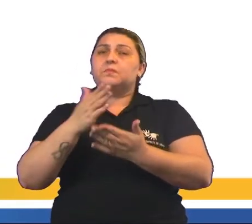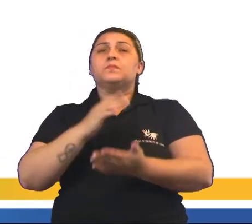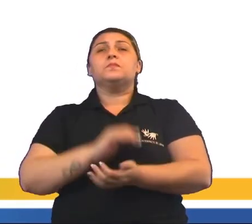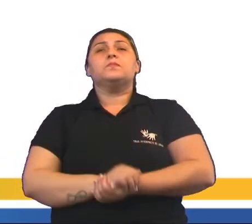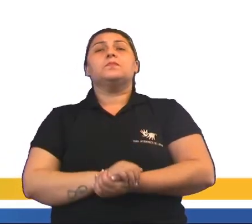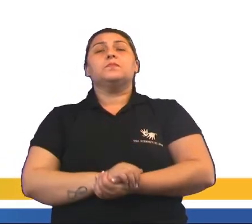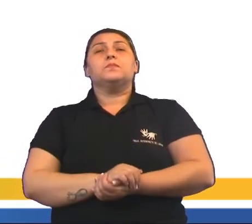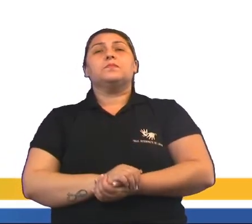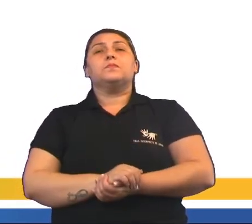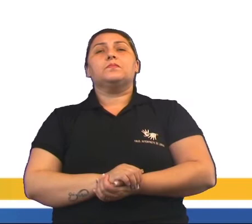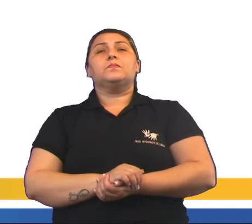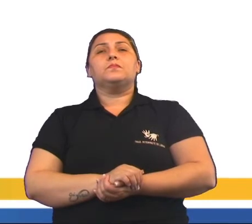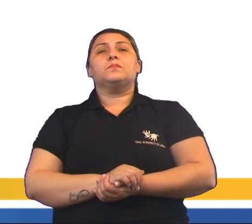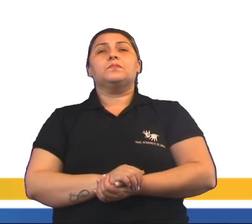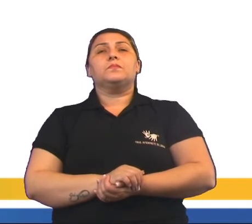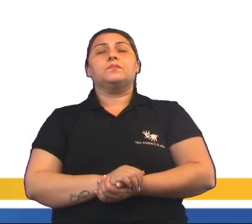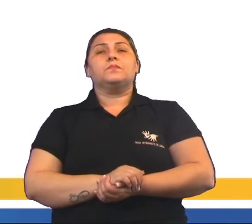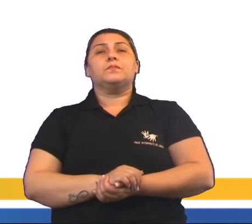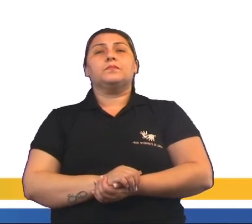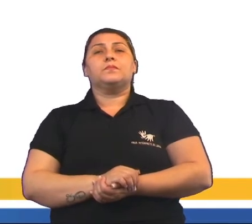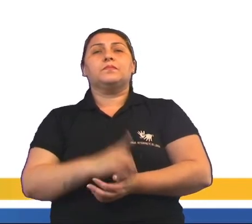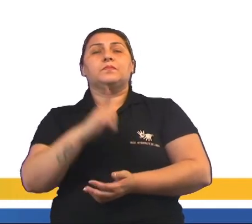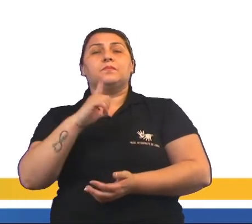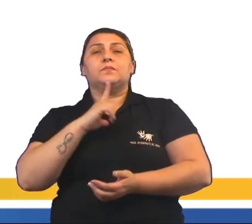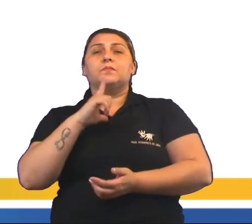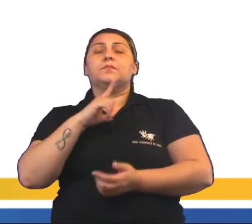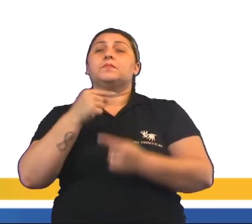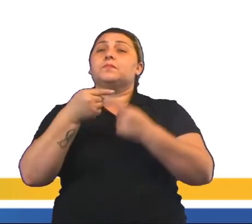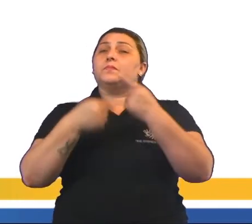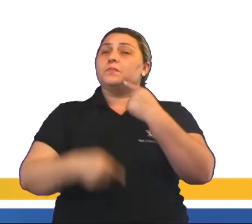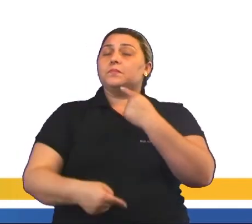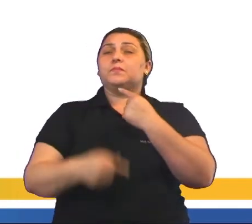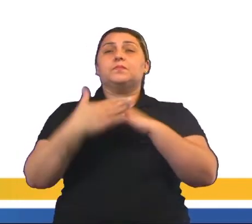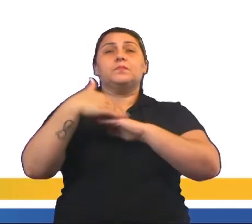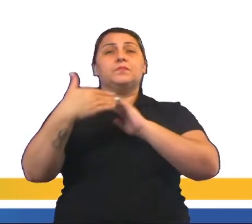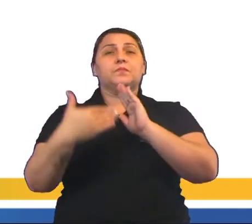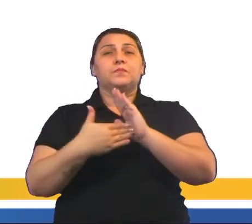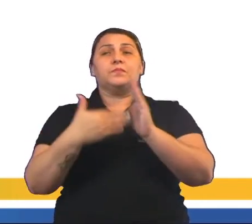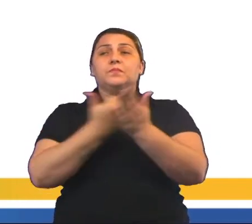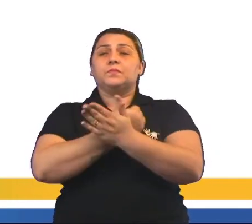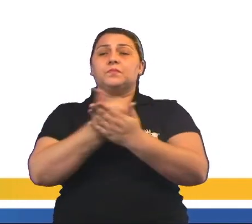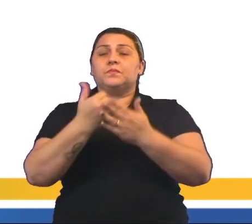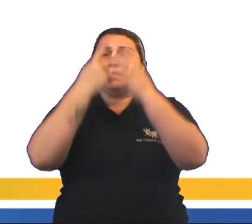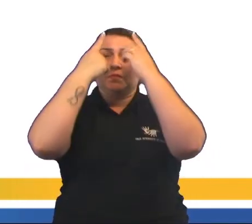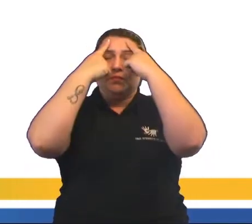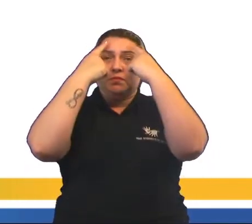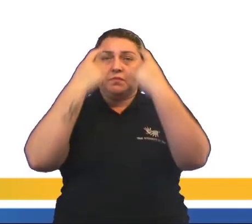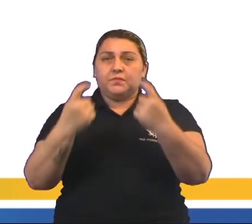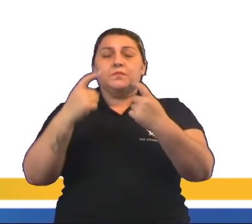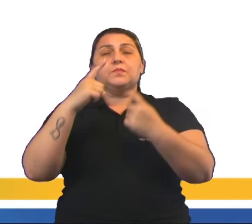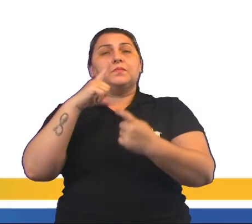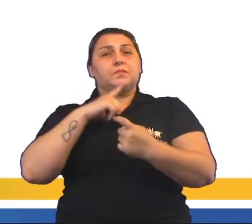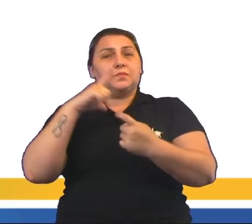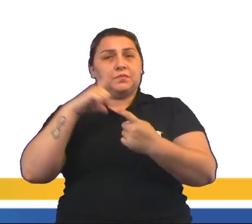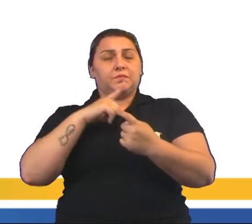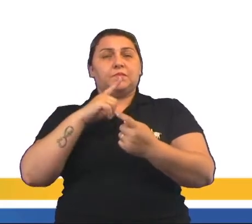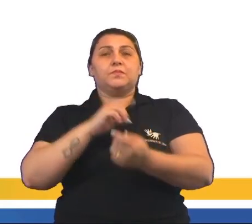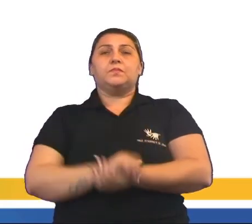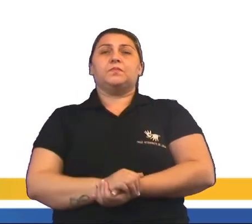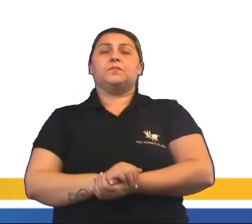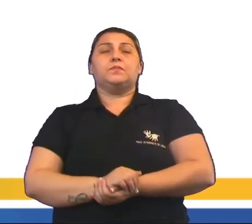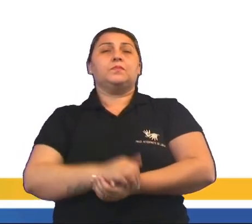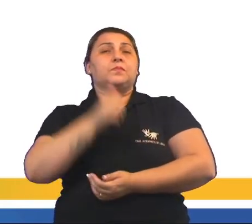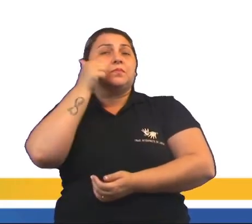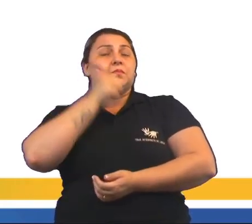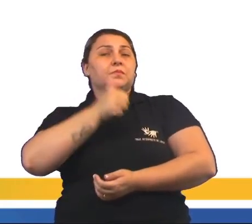na atualidade que visam coibir toda e qualquer ação de violência que seja direcionada